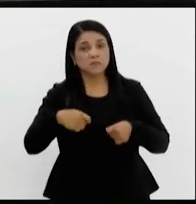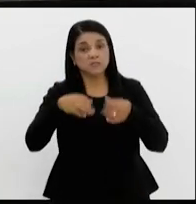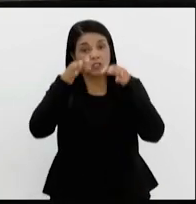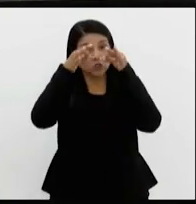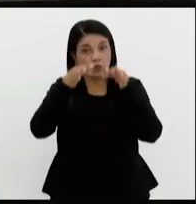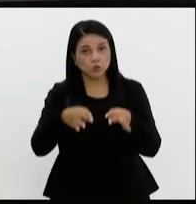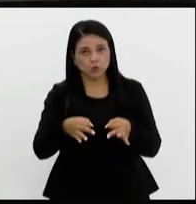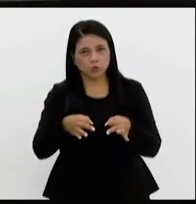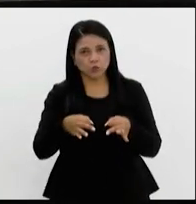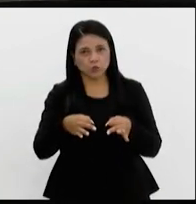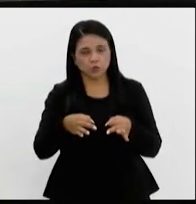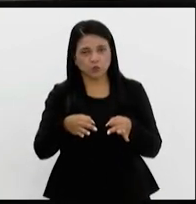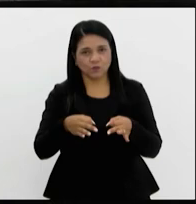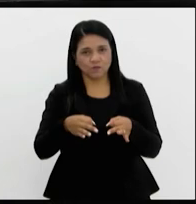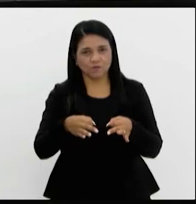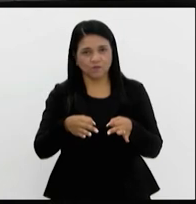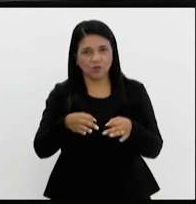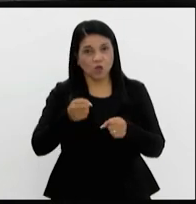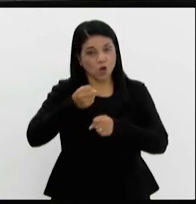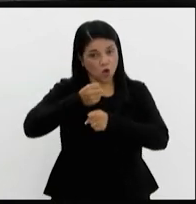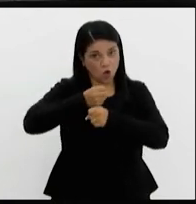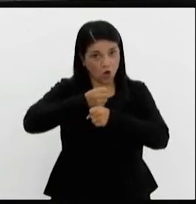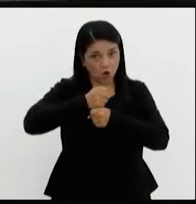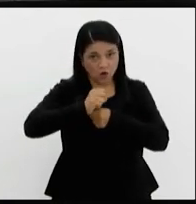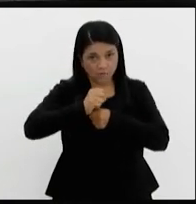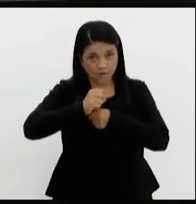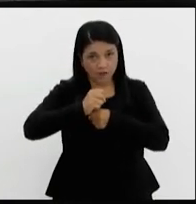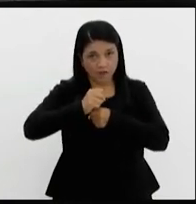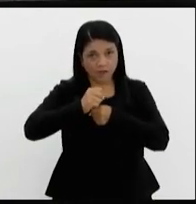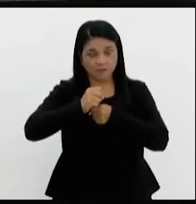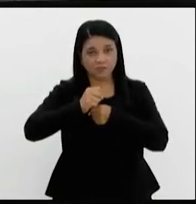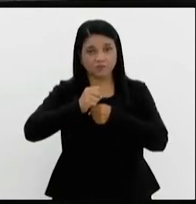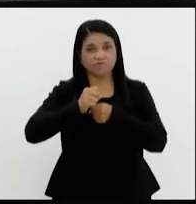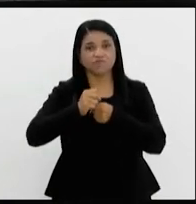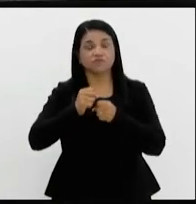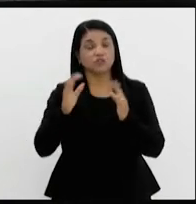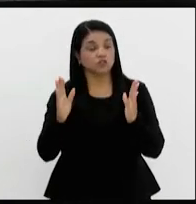miseráveis. Covardes diante dos superiores,